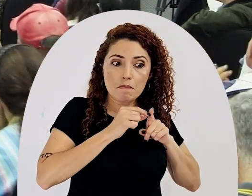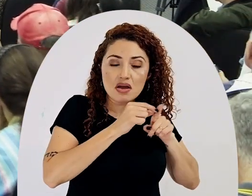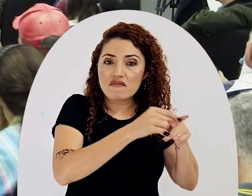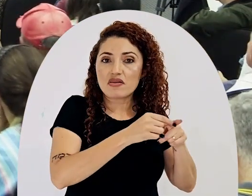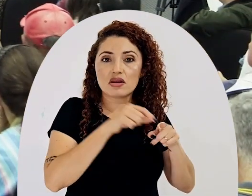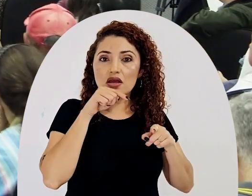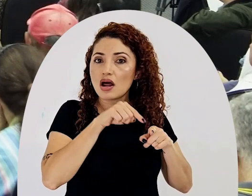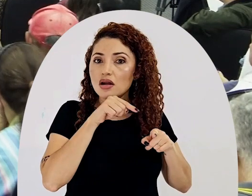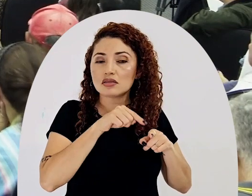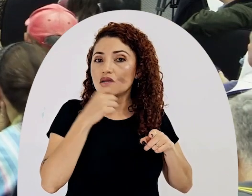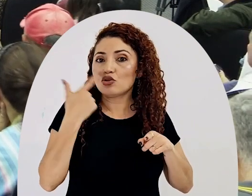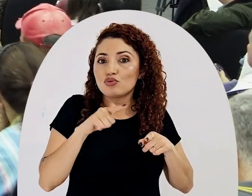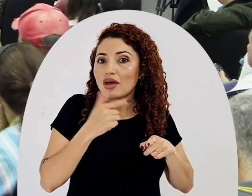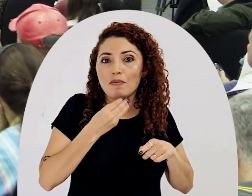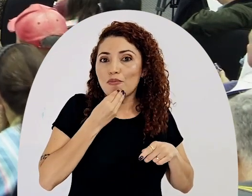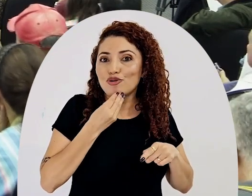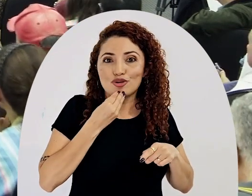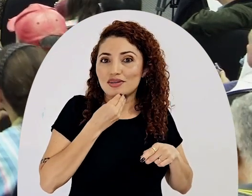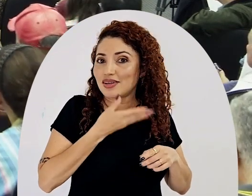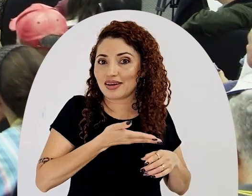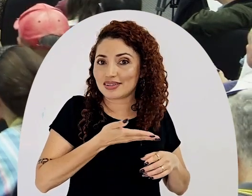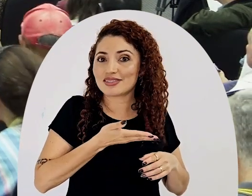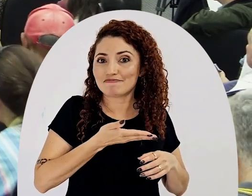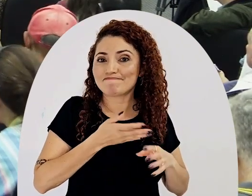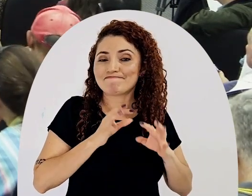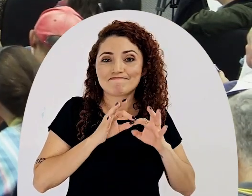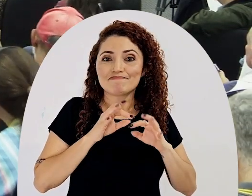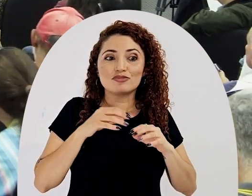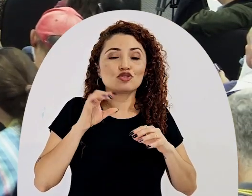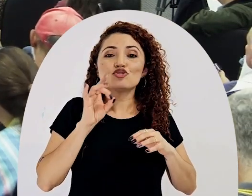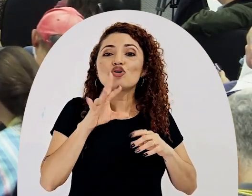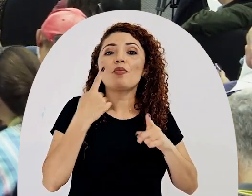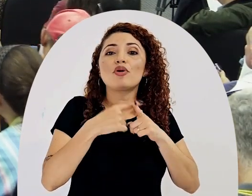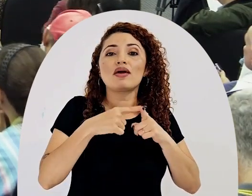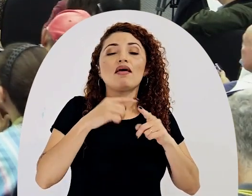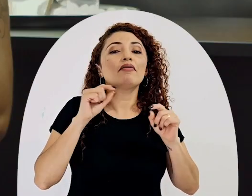sequer não têm oportunidades, simplesmente pela cor da pele.